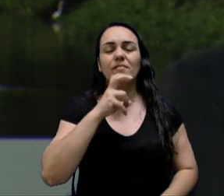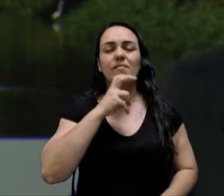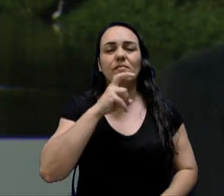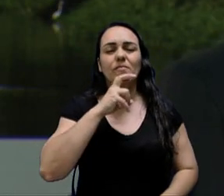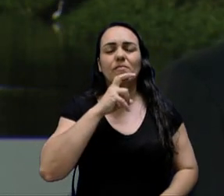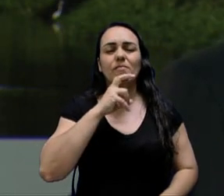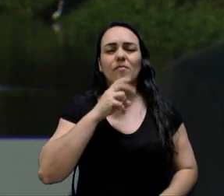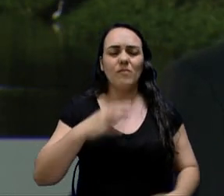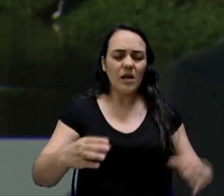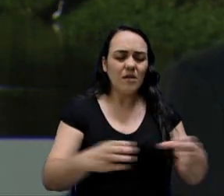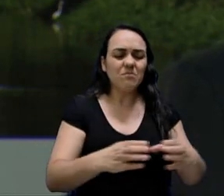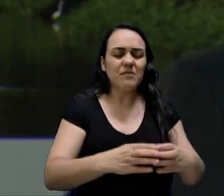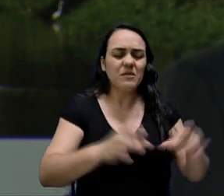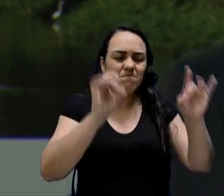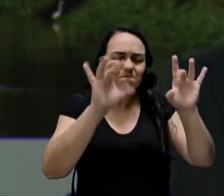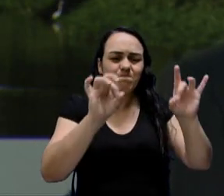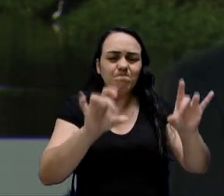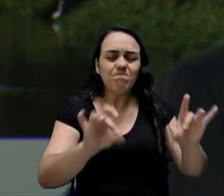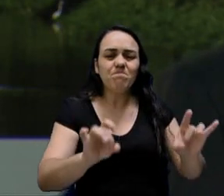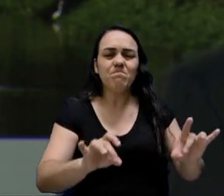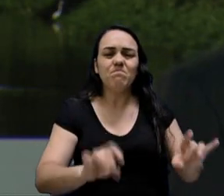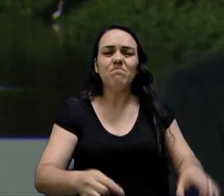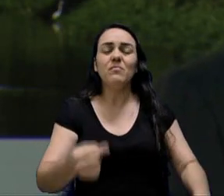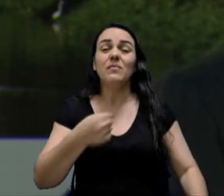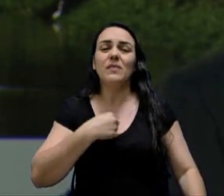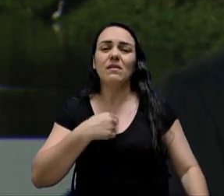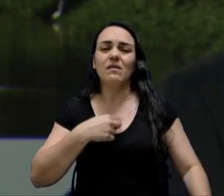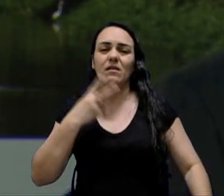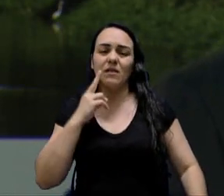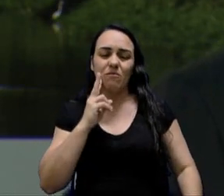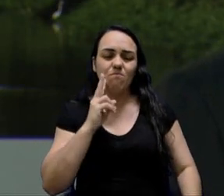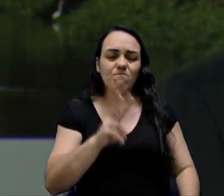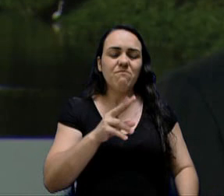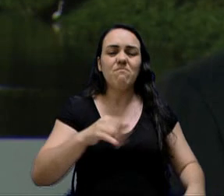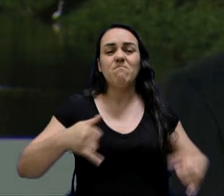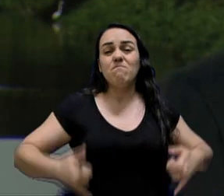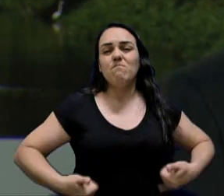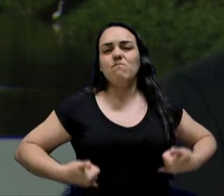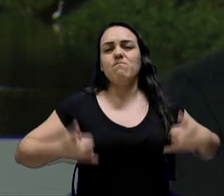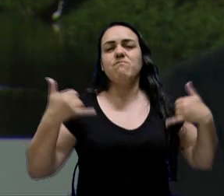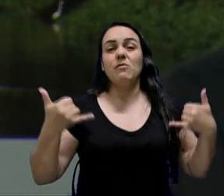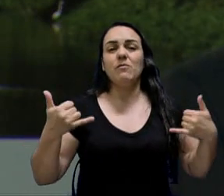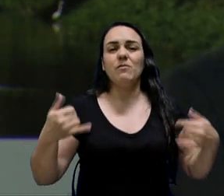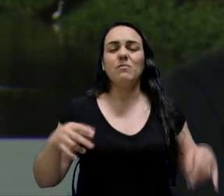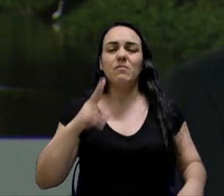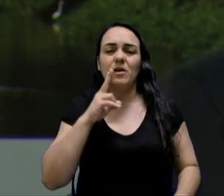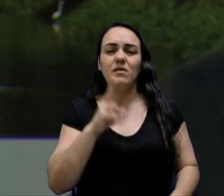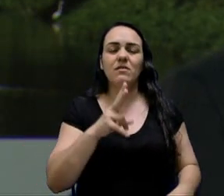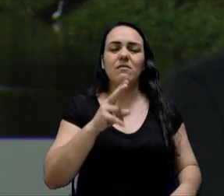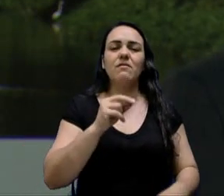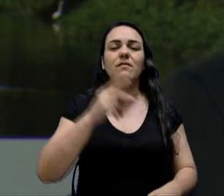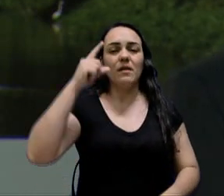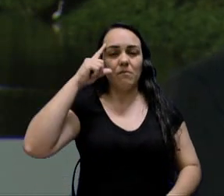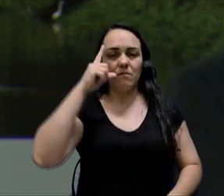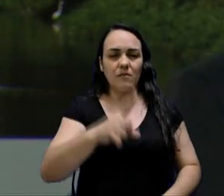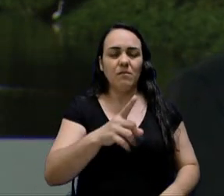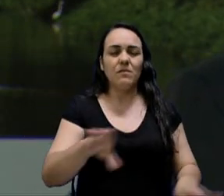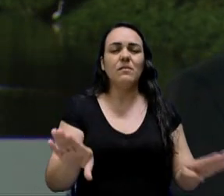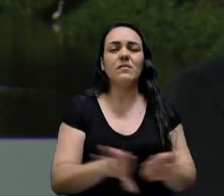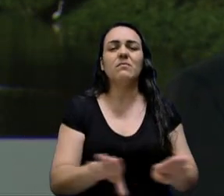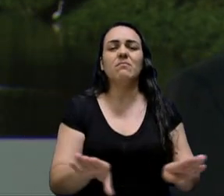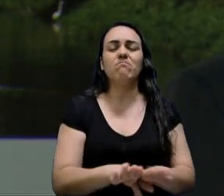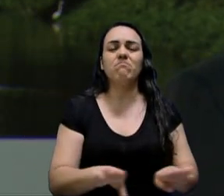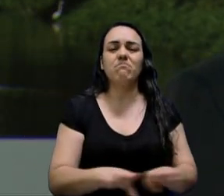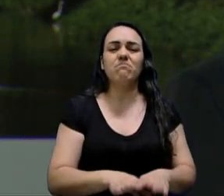É esse time de ouro que hoje eu tenho o maior orgulho e prazer de comandar. Agradeço ao excelentíssimo senhor secretário